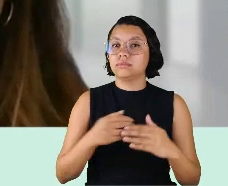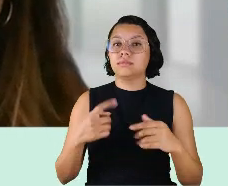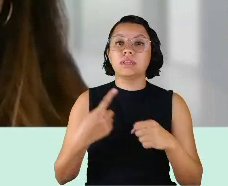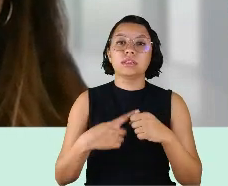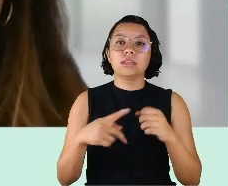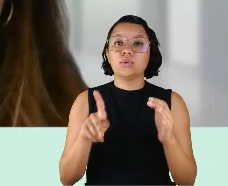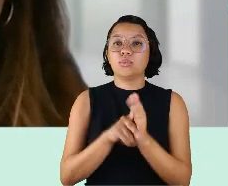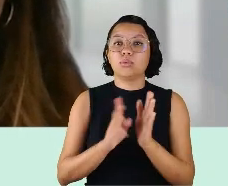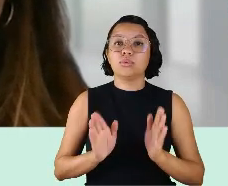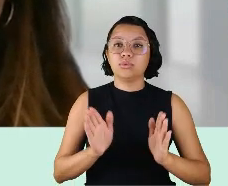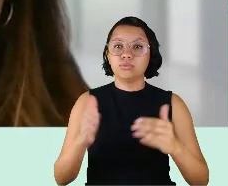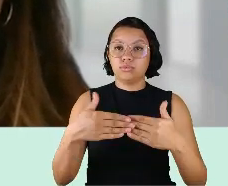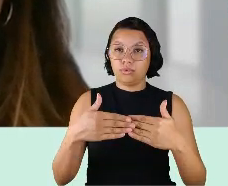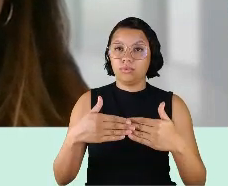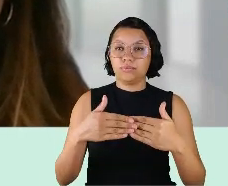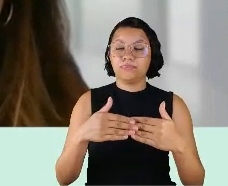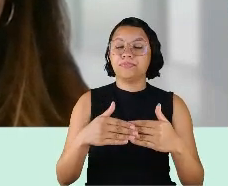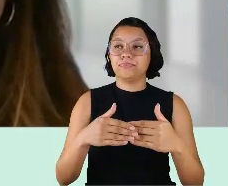subseção